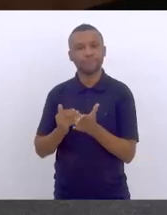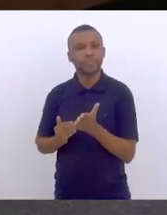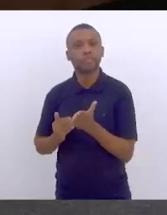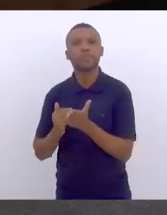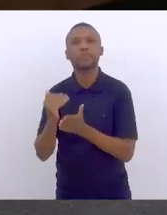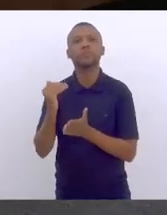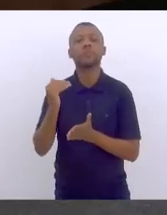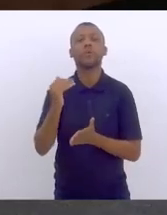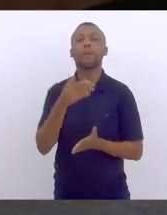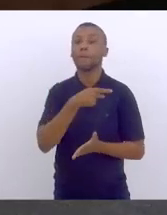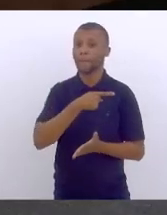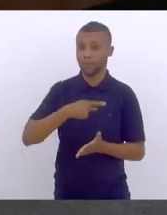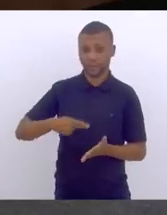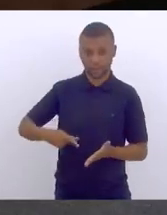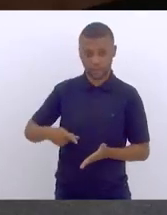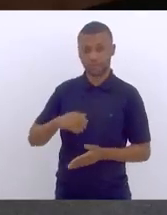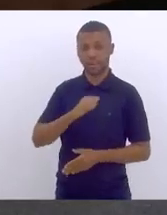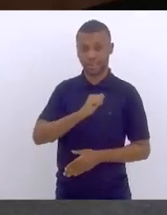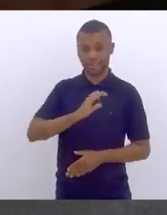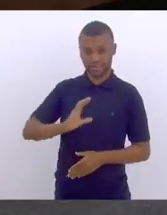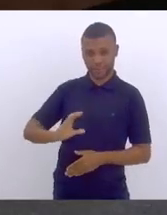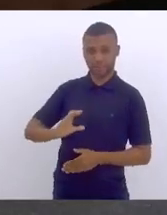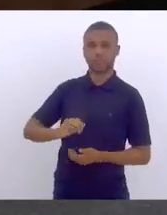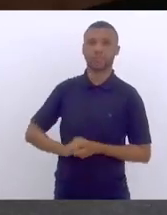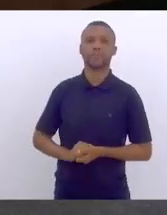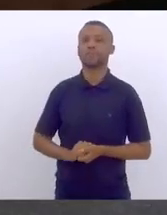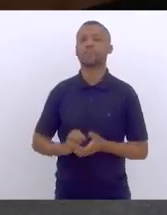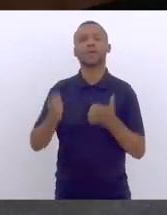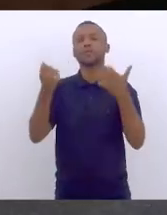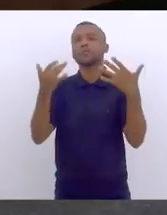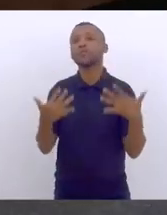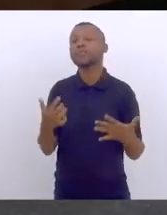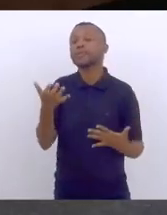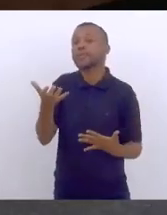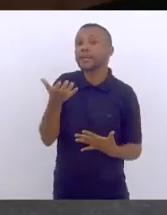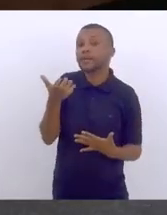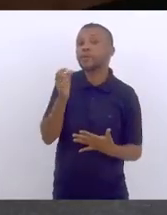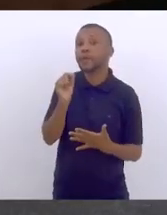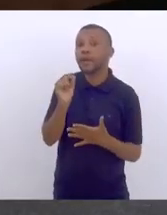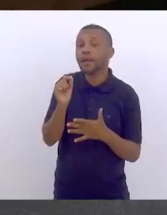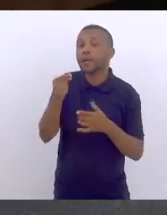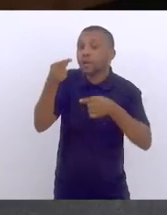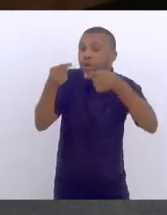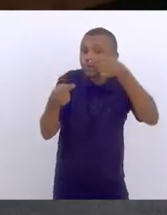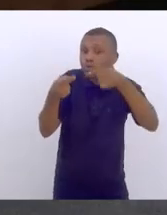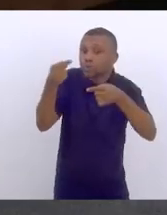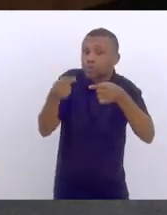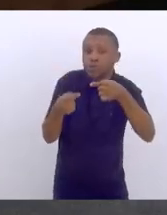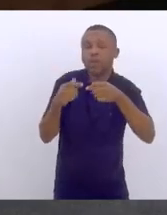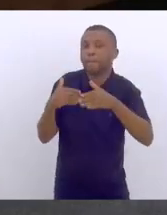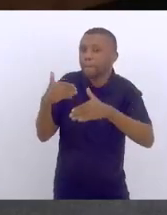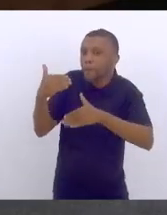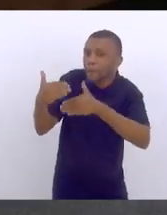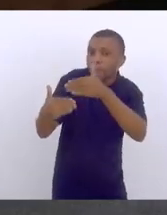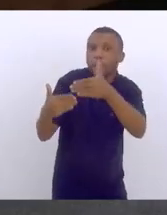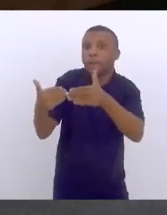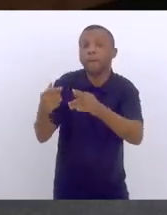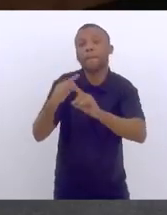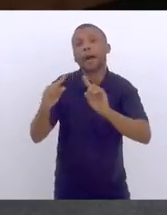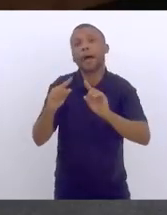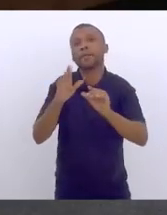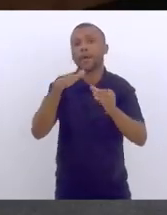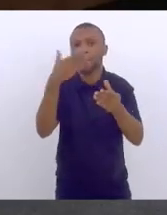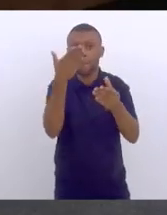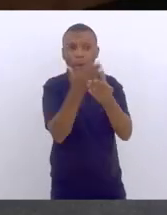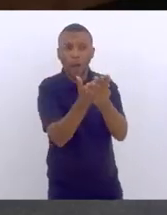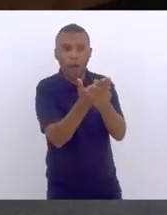o presidente André Siciliano disse que queria avançar, mas que a gente não ia avançar para perder na justiça